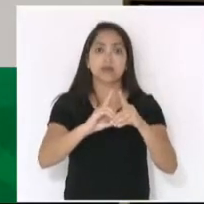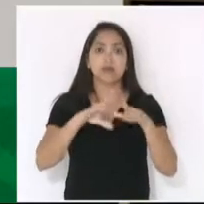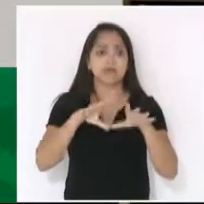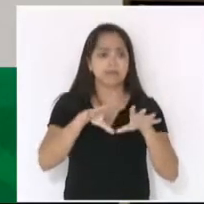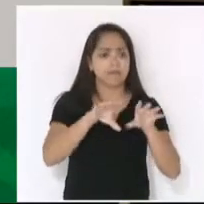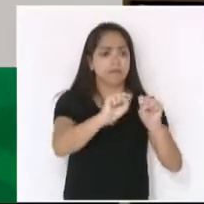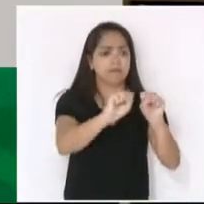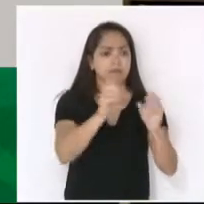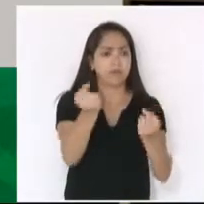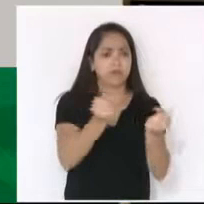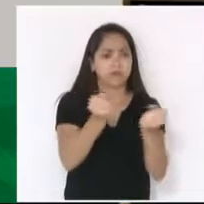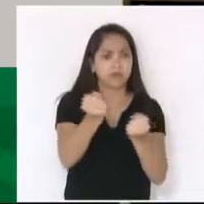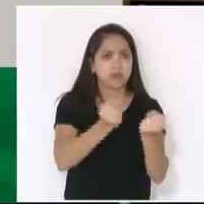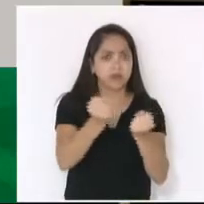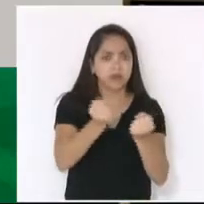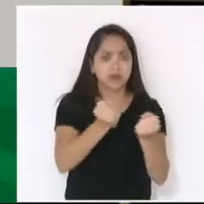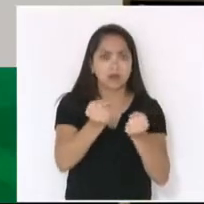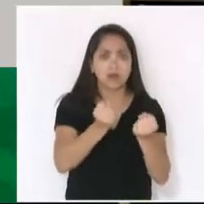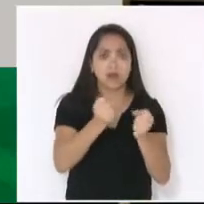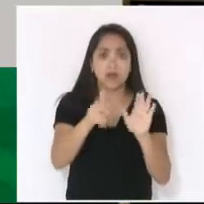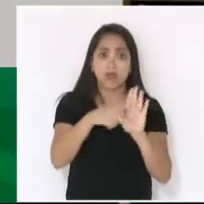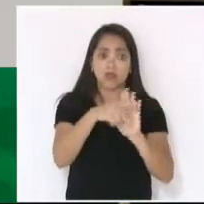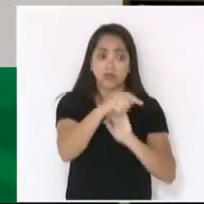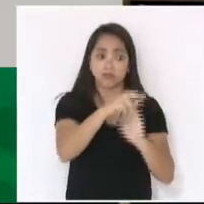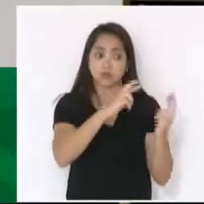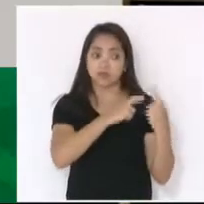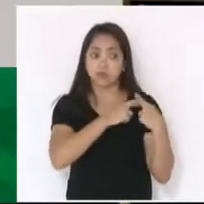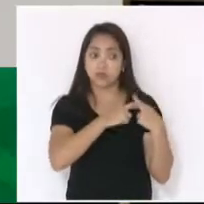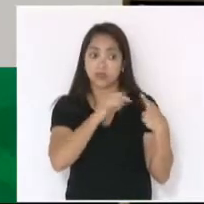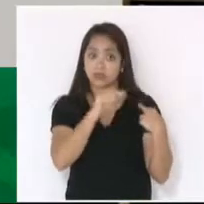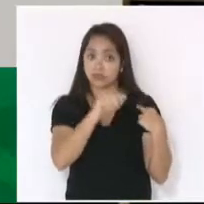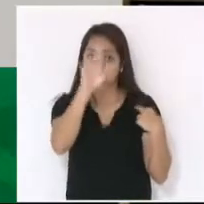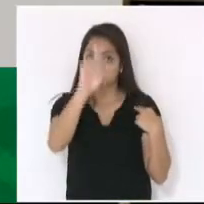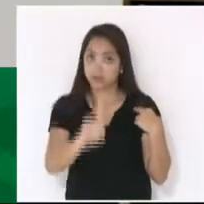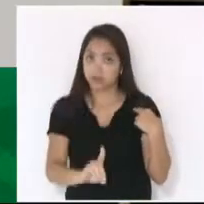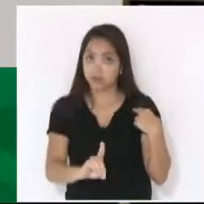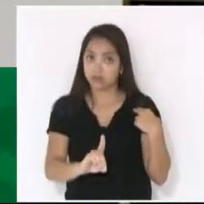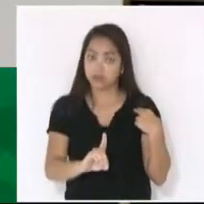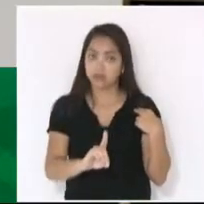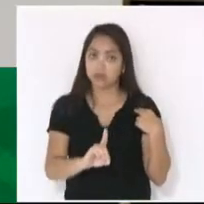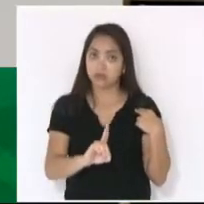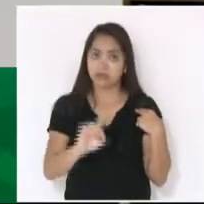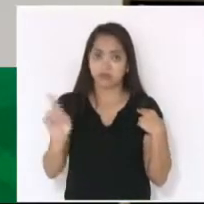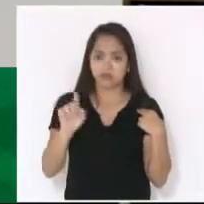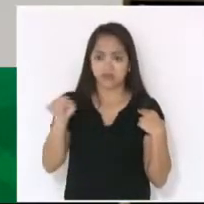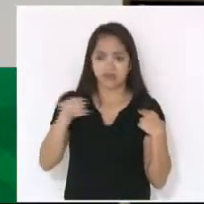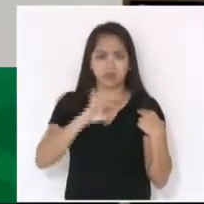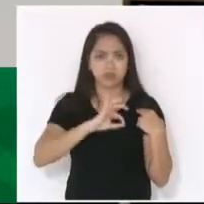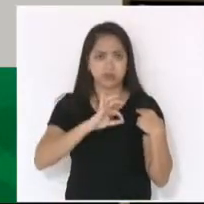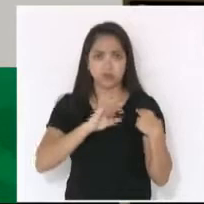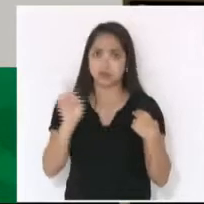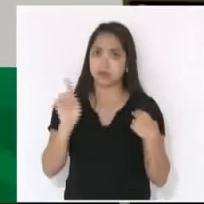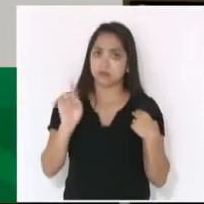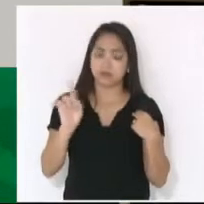cabe o diretor-geral do Detran não cabe à polícia militar É isso aí é um floreio